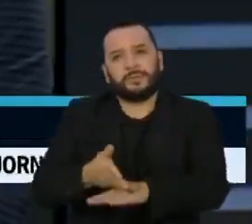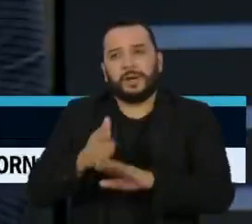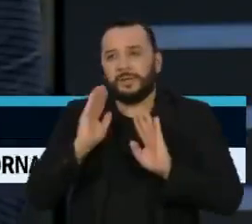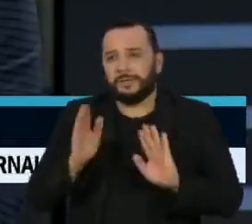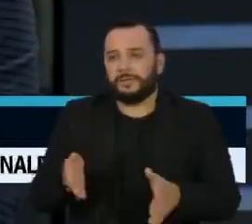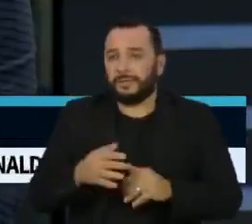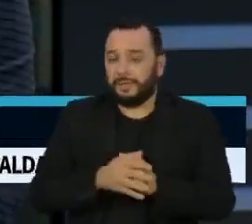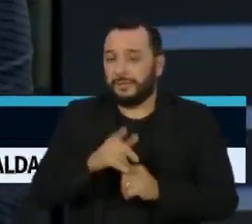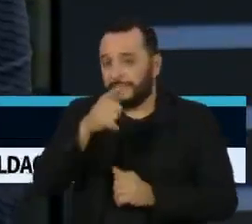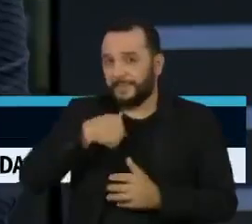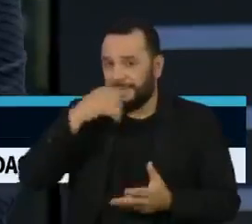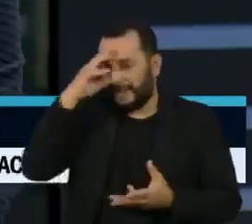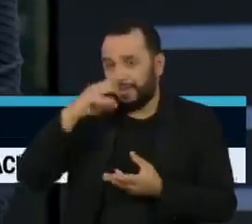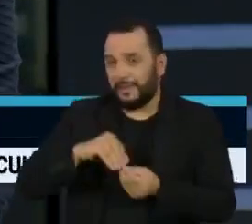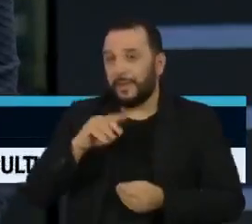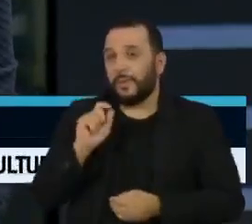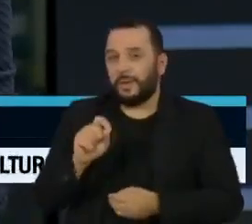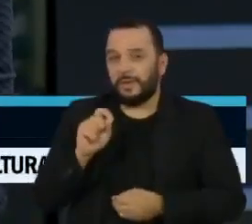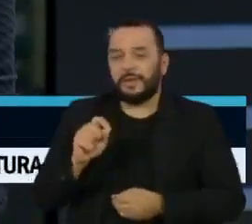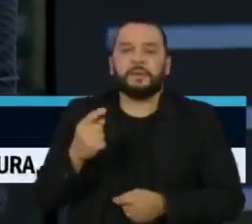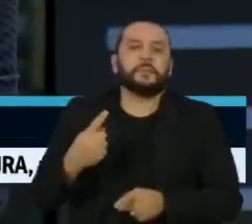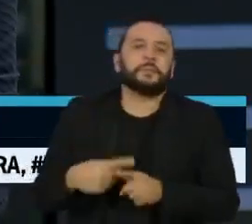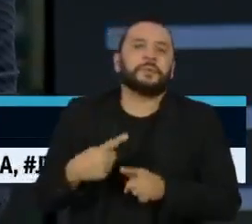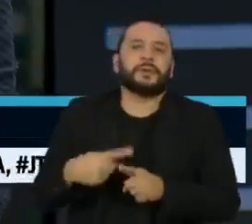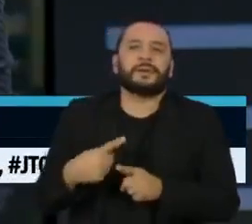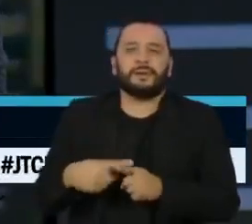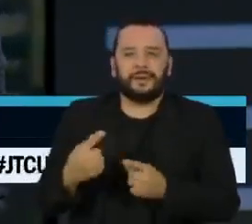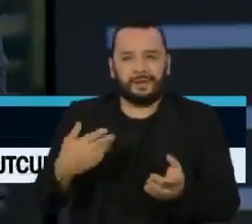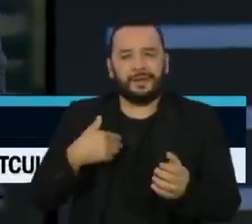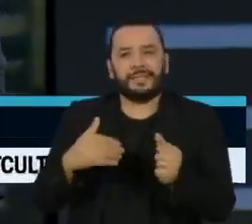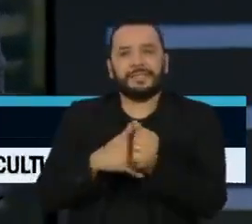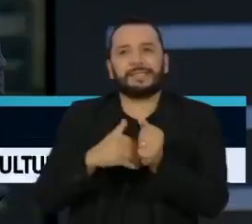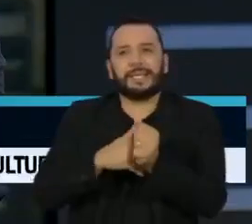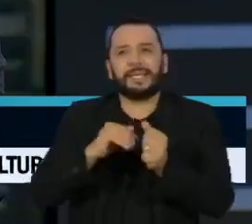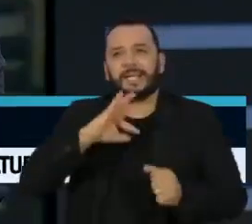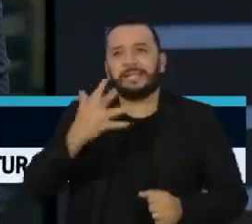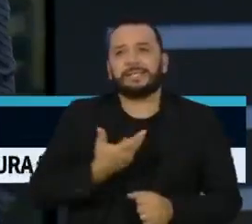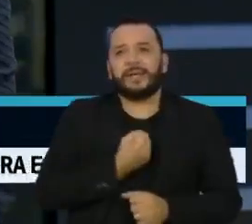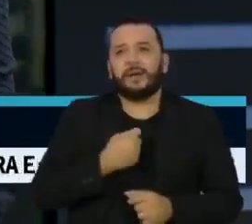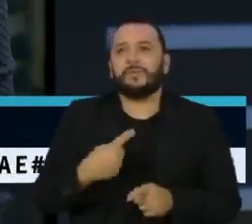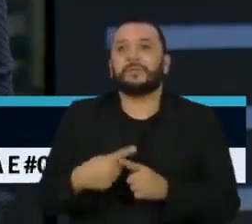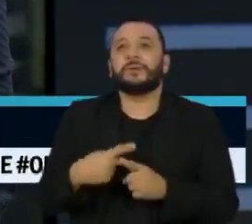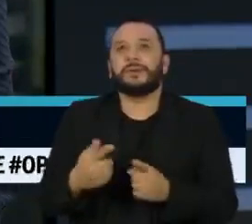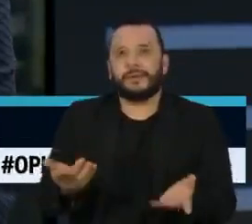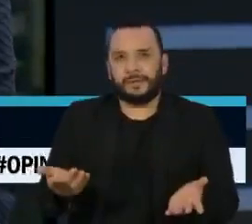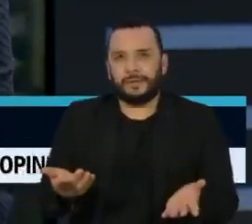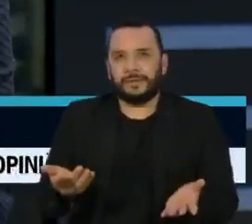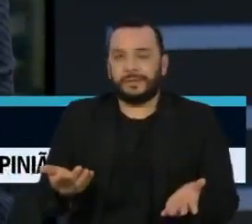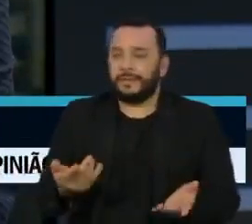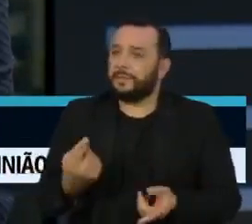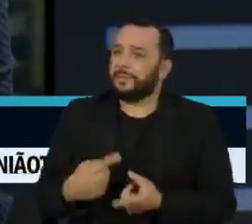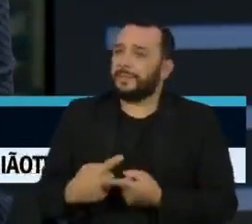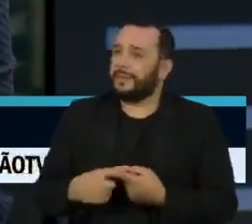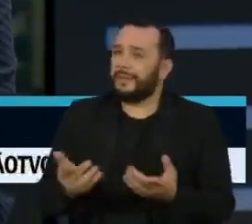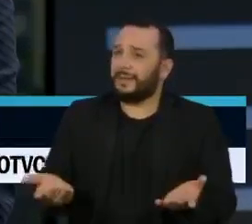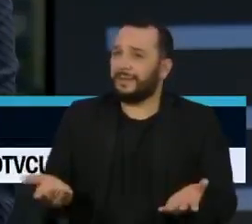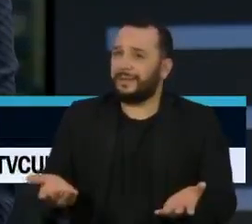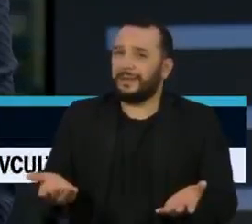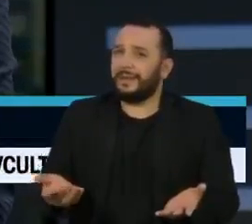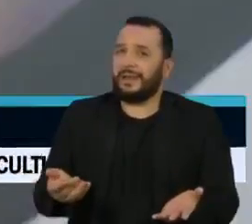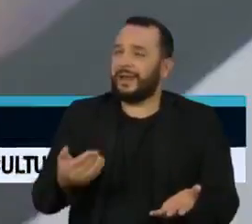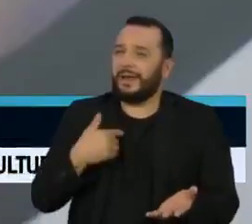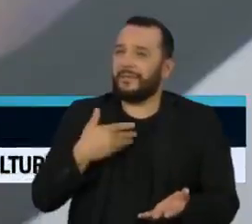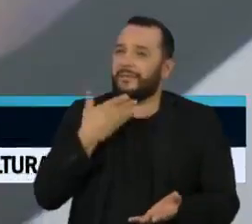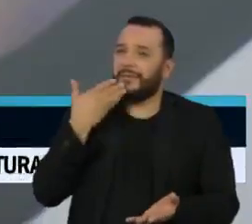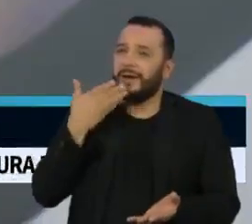só mais uma última. Por que que a gente deixa a senha salva? Por que que vocês deixam? Porque é muito